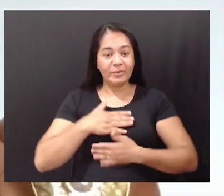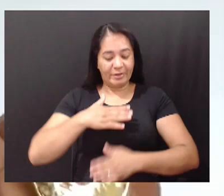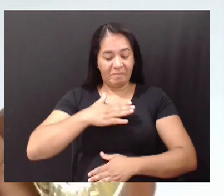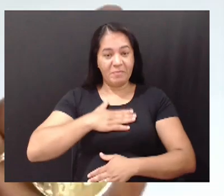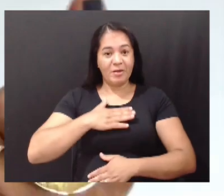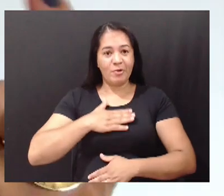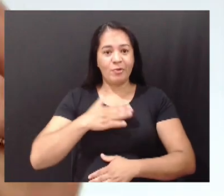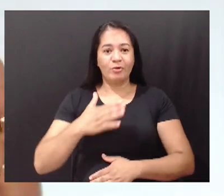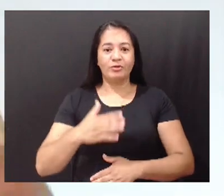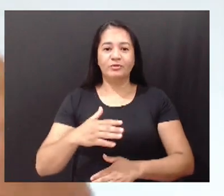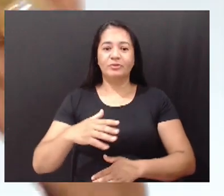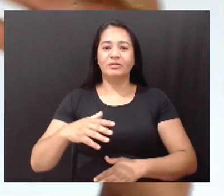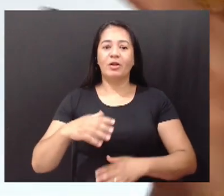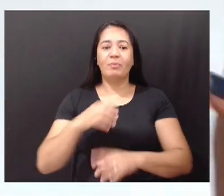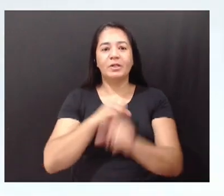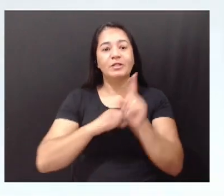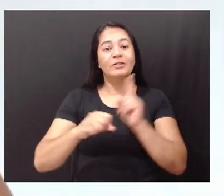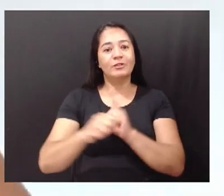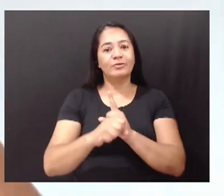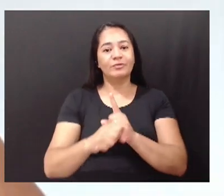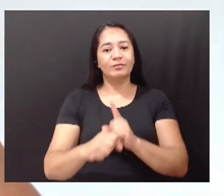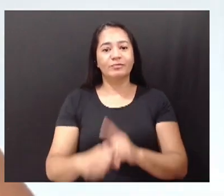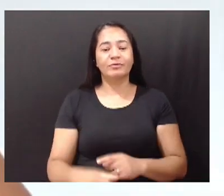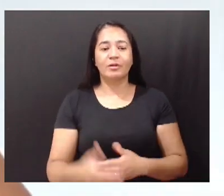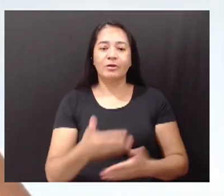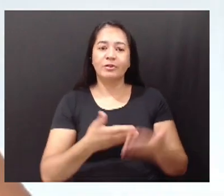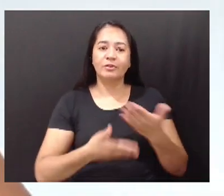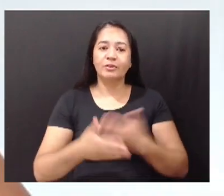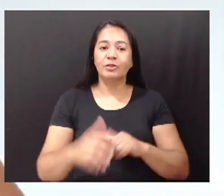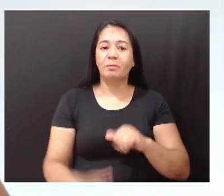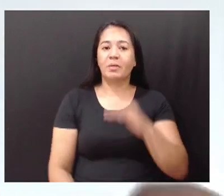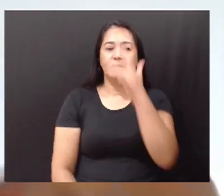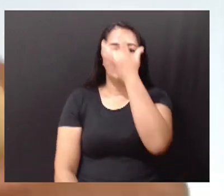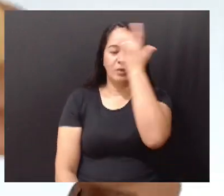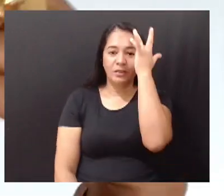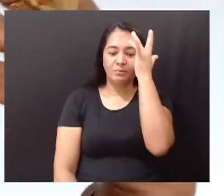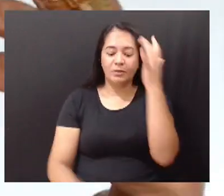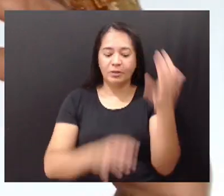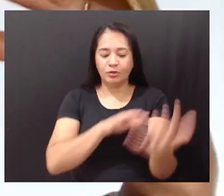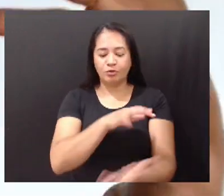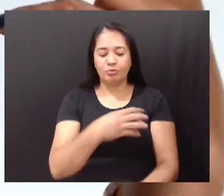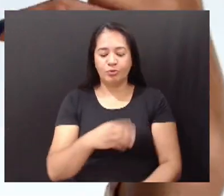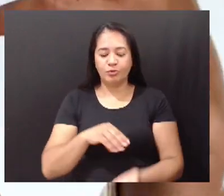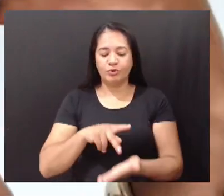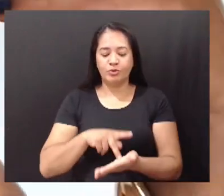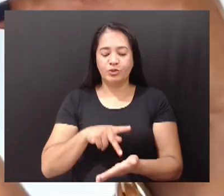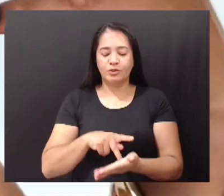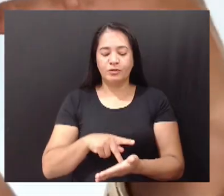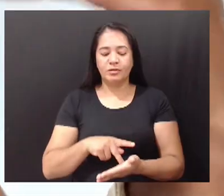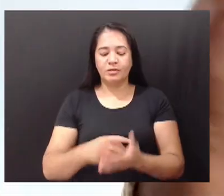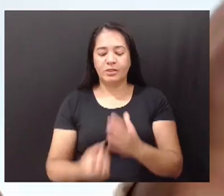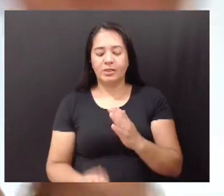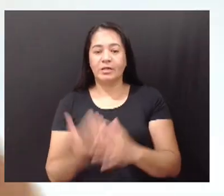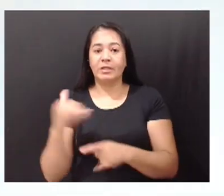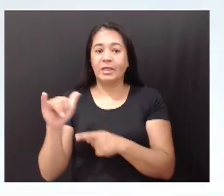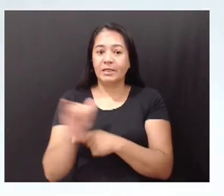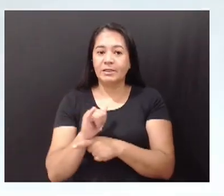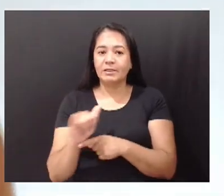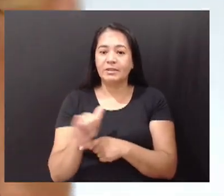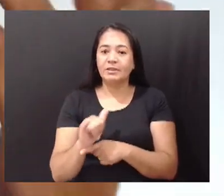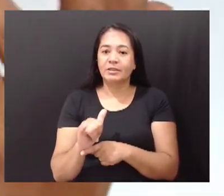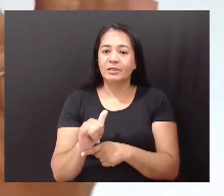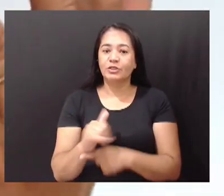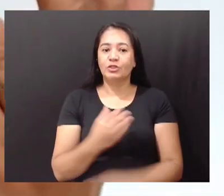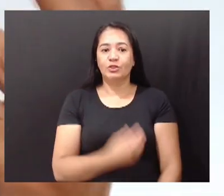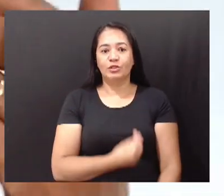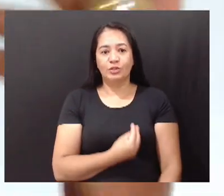prazer social, eu interagir mais com as pessoas no mundo real, eu poder criar estratégias de poder viver